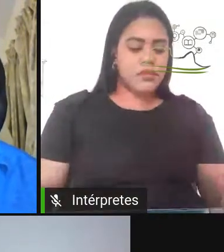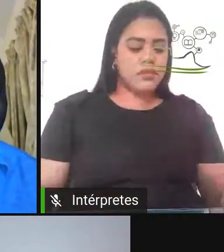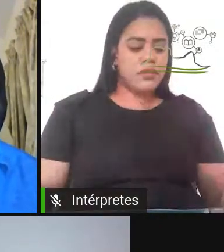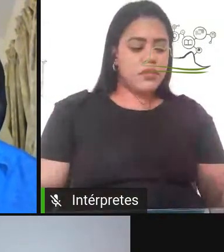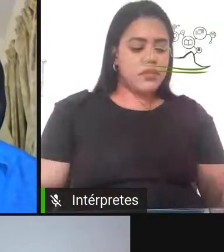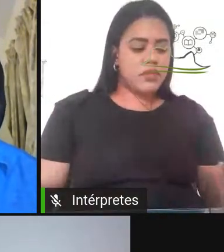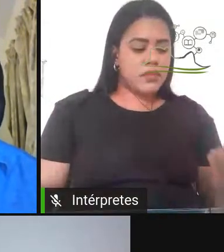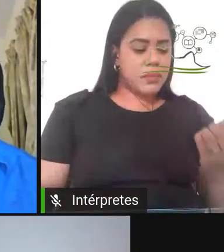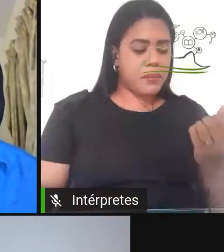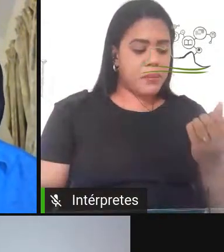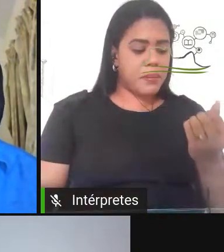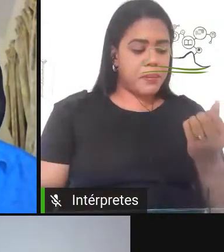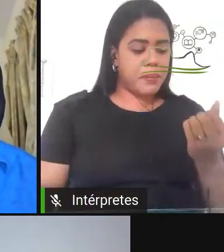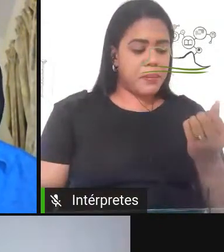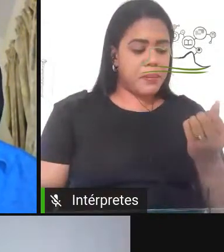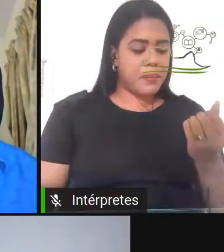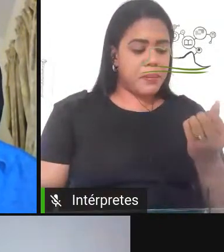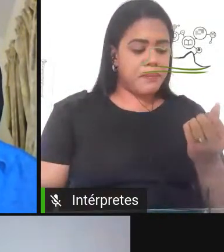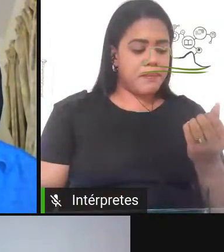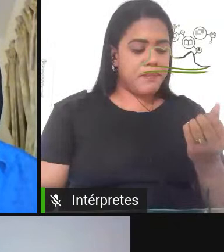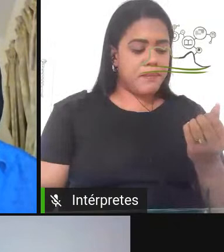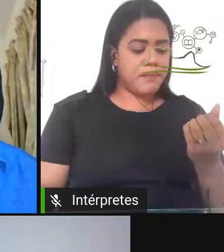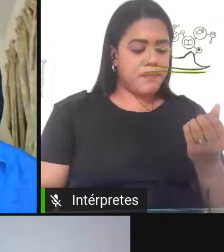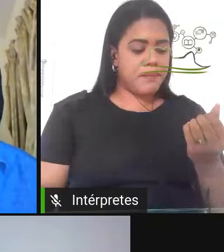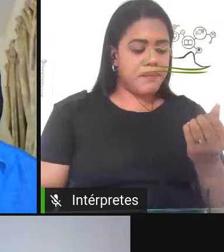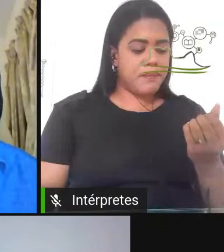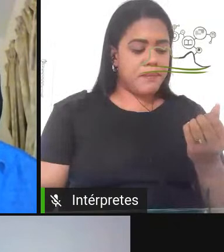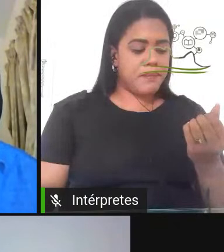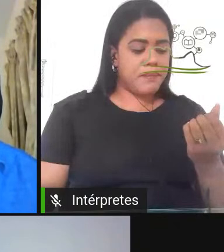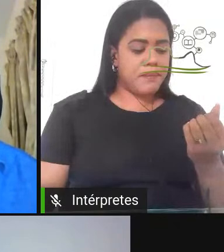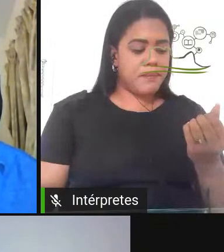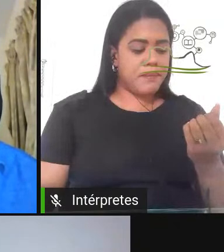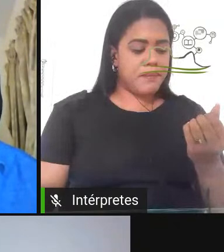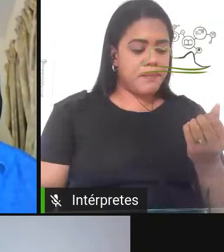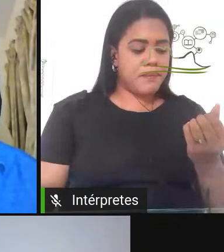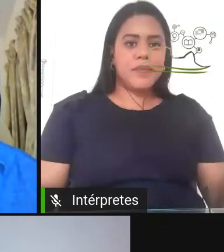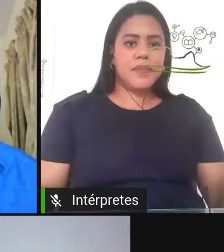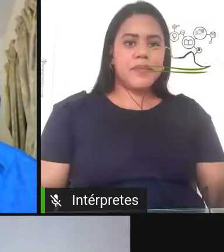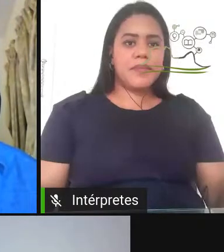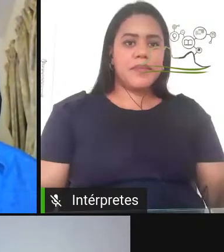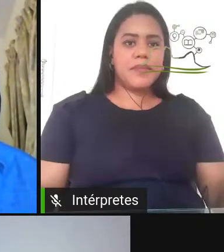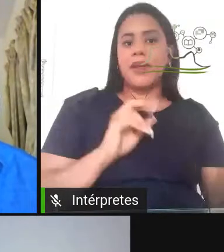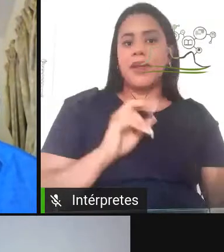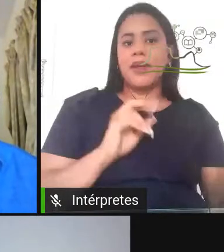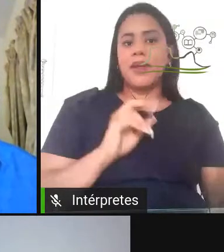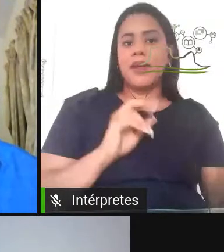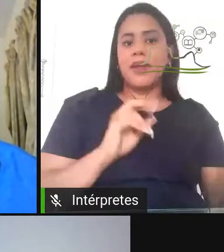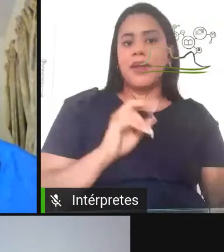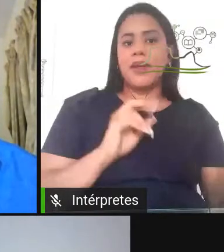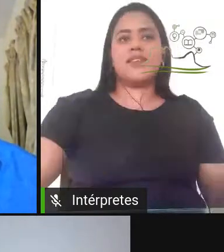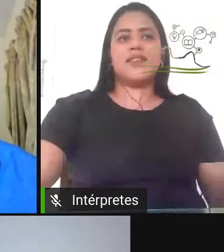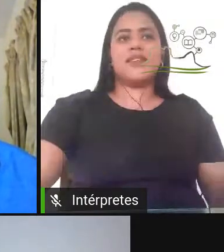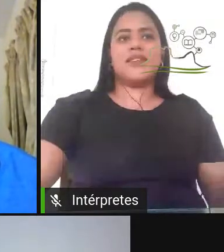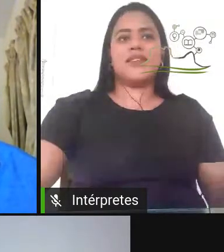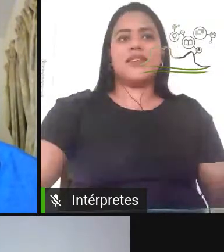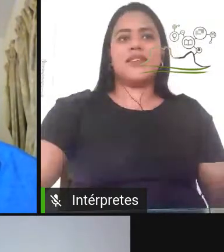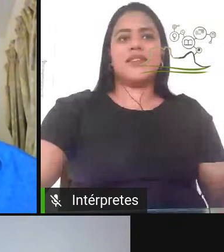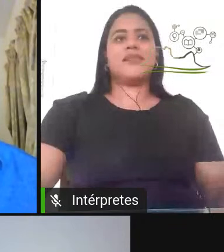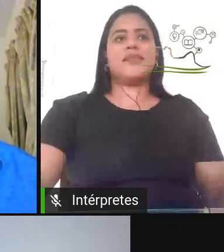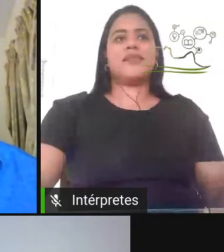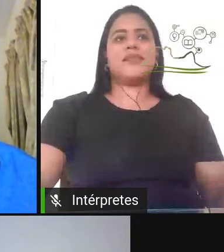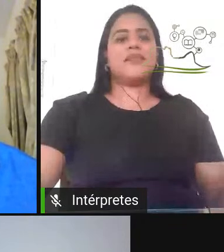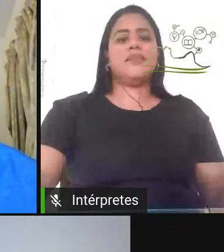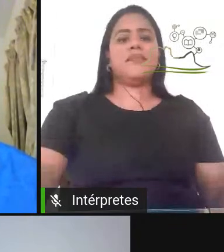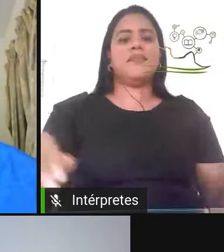se quiser responder essa pergunta também. Não, passa a bola para o Carlos. Carlos, conseguiu perceber? Já peguei a bola, Lucílio.